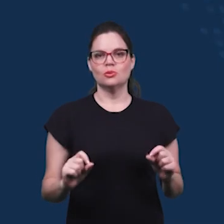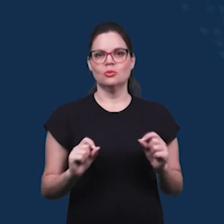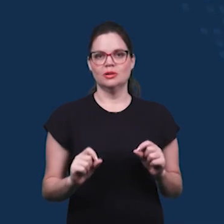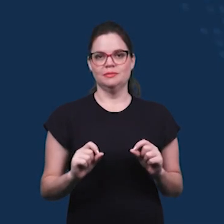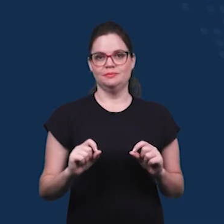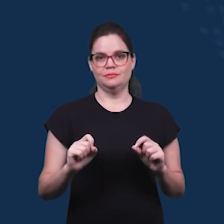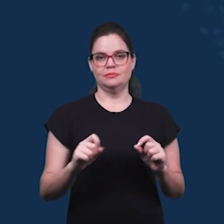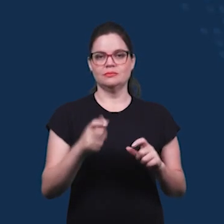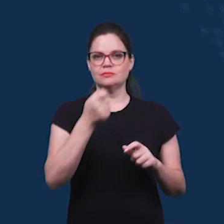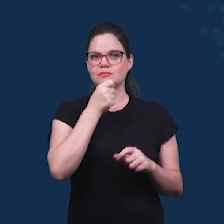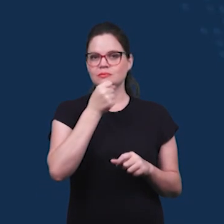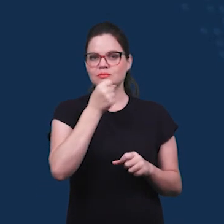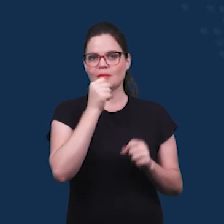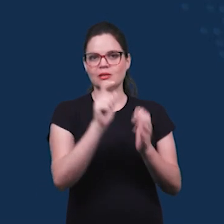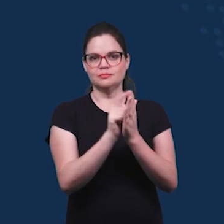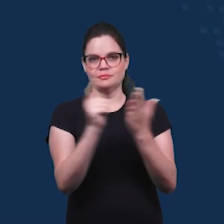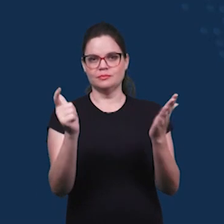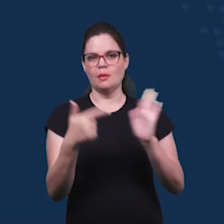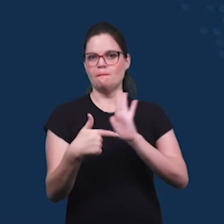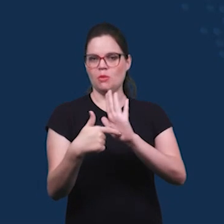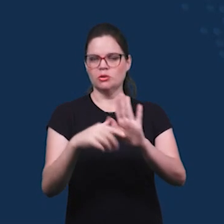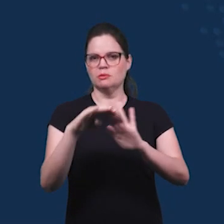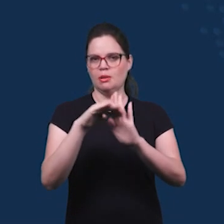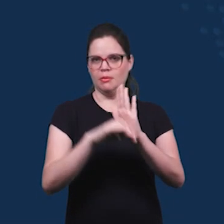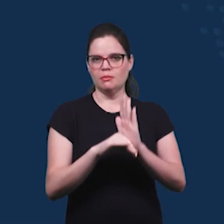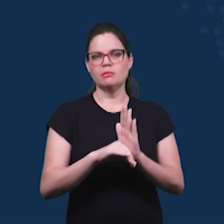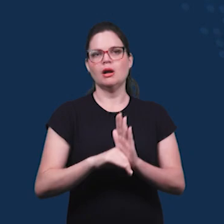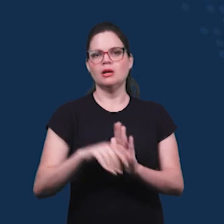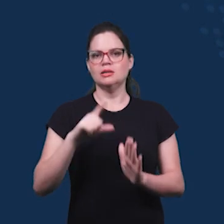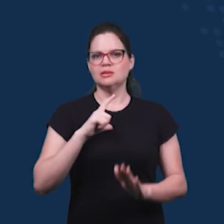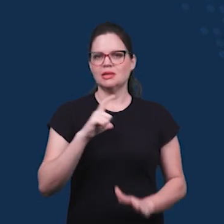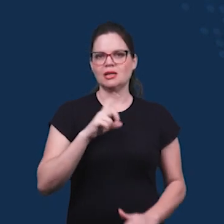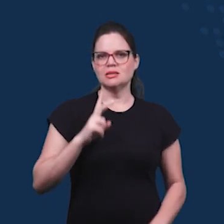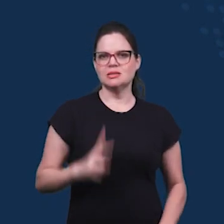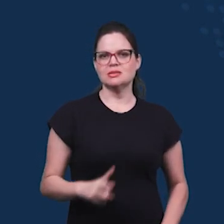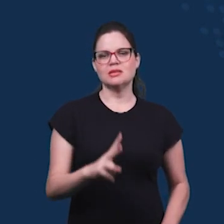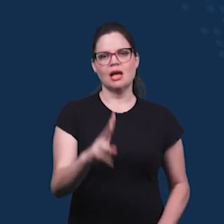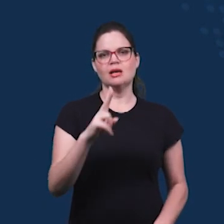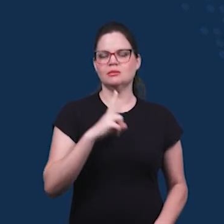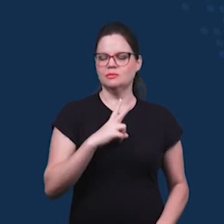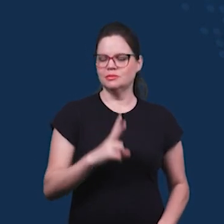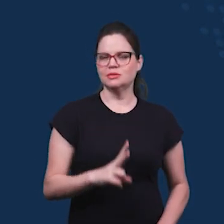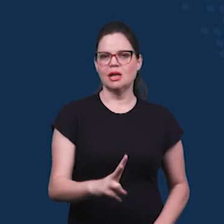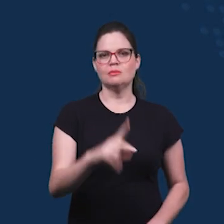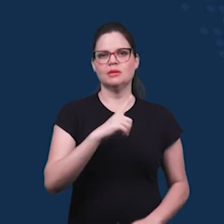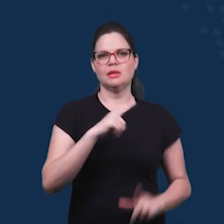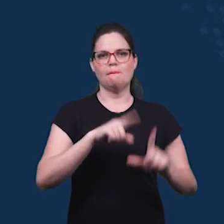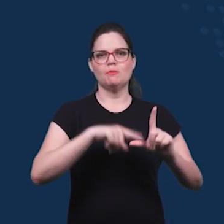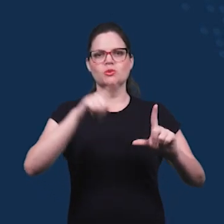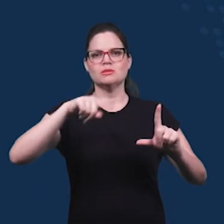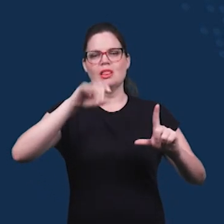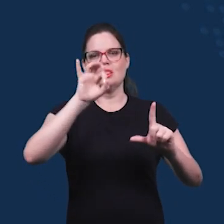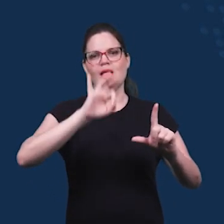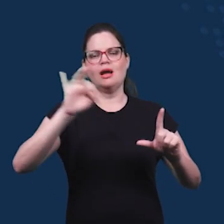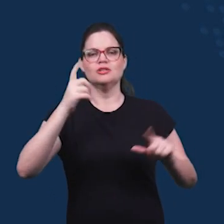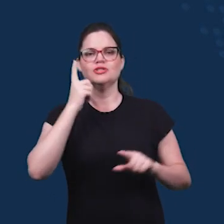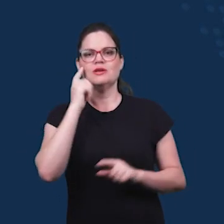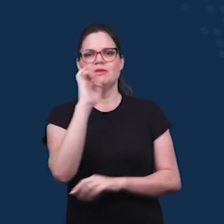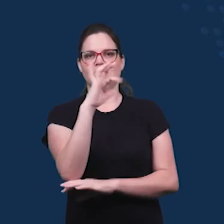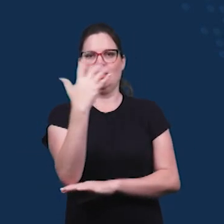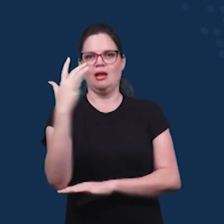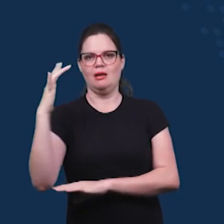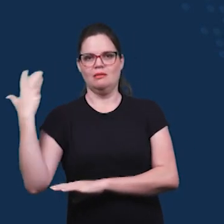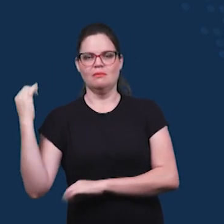os sinais da trombeta, eles vão se atualizando, né? As reportagens sobre as queimadas mais antigas, sobre os oceanos um pouquinho